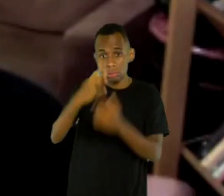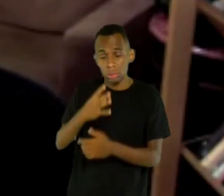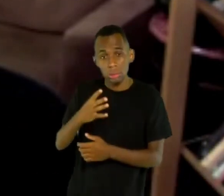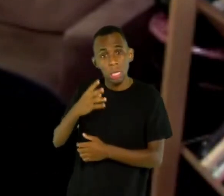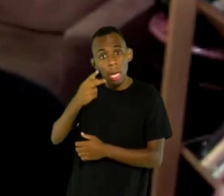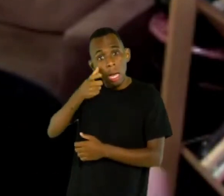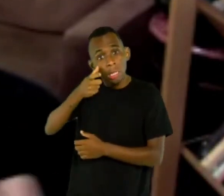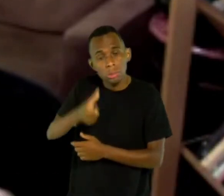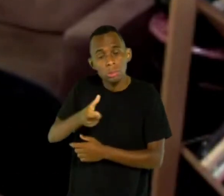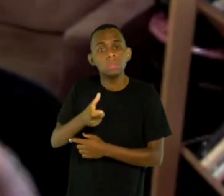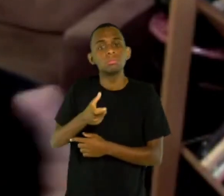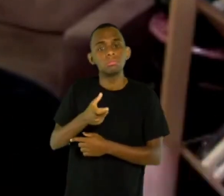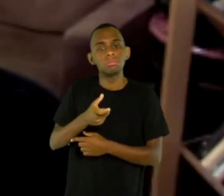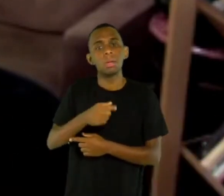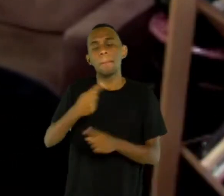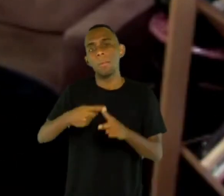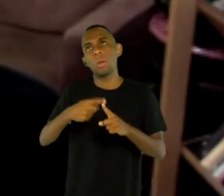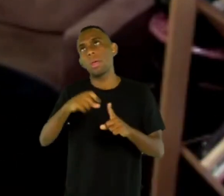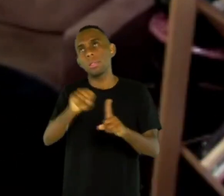sociedade não é uma sociedade